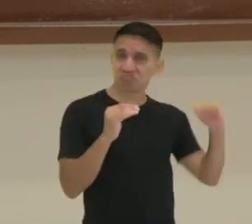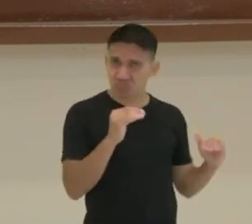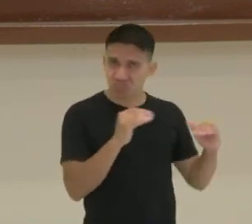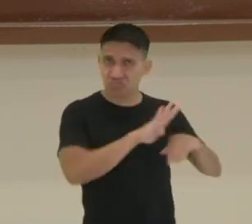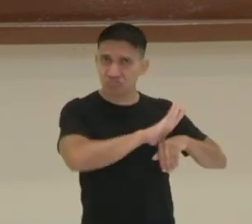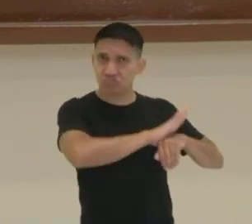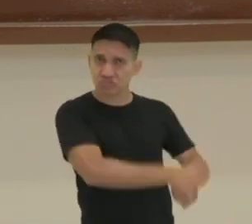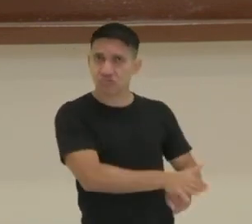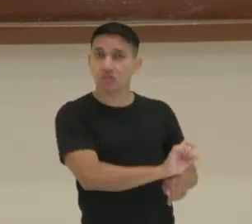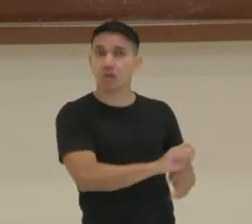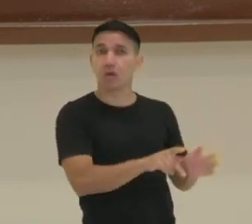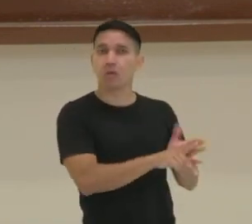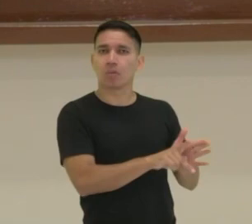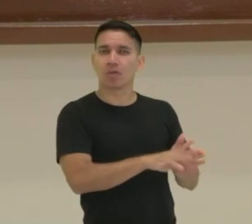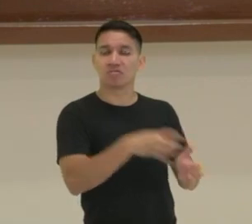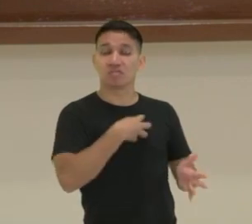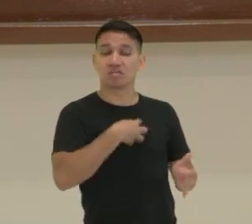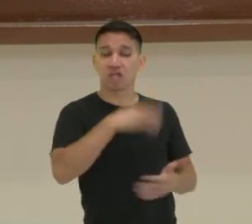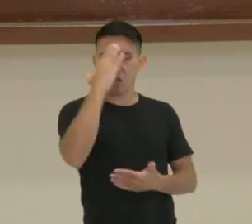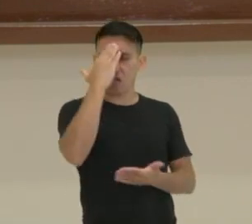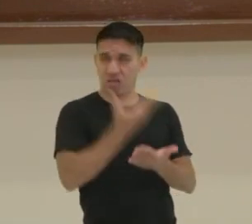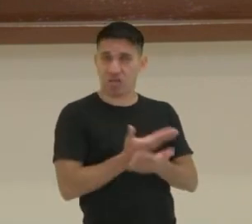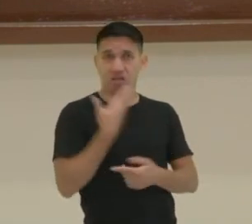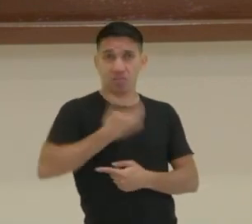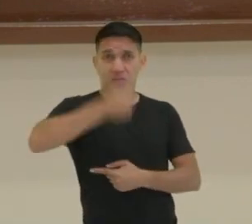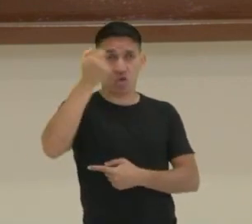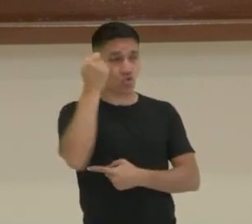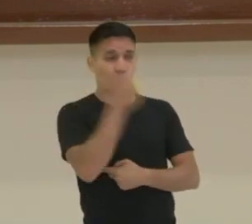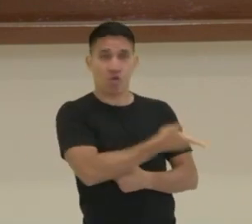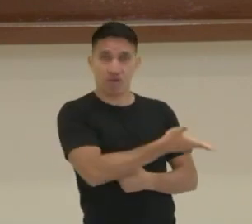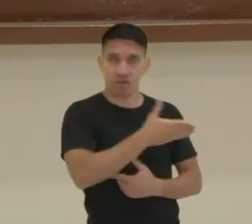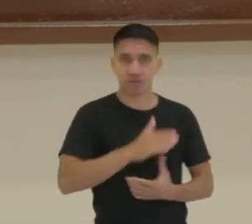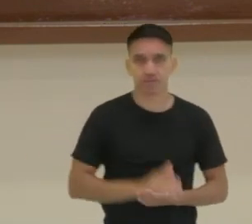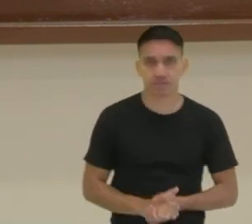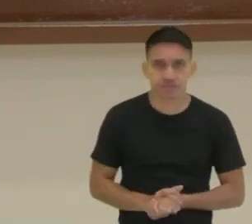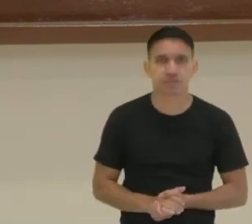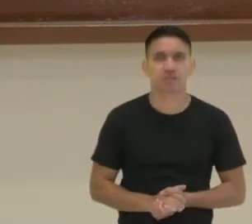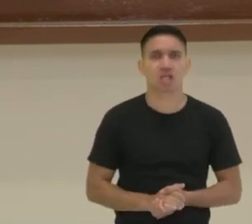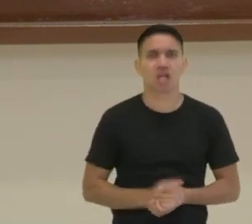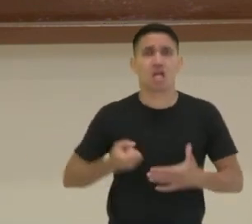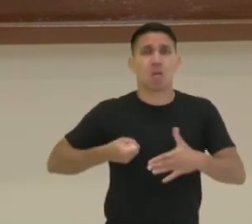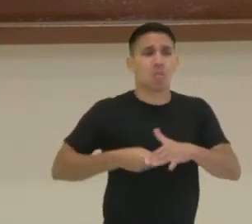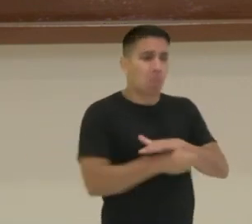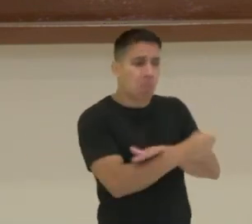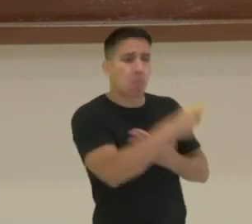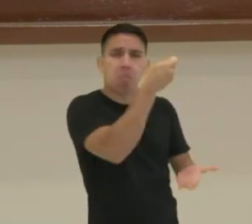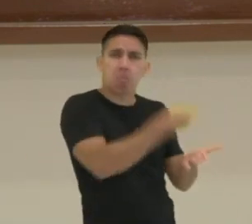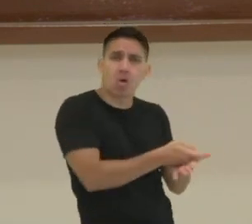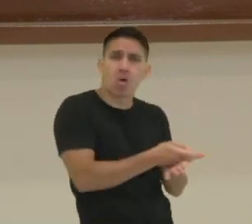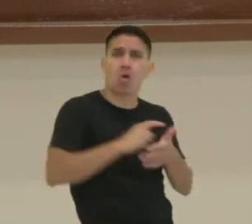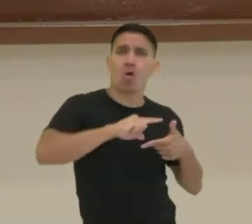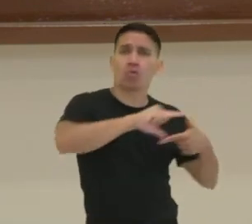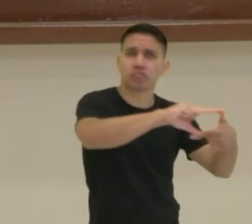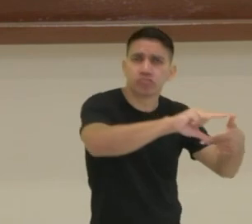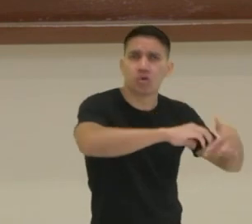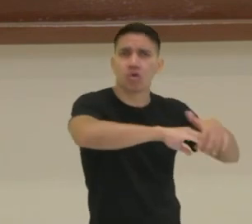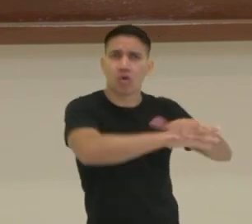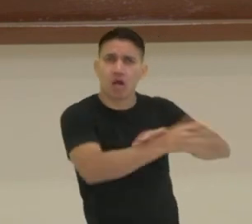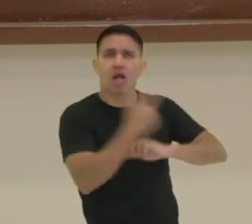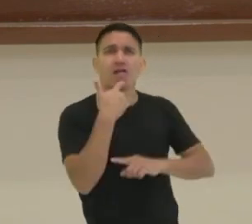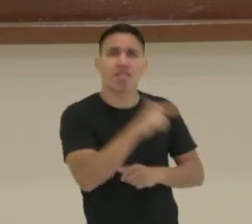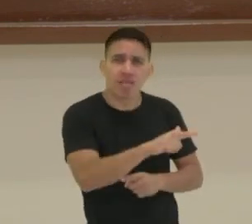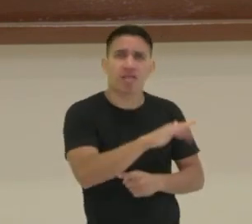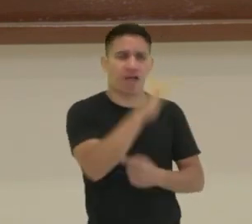o etnocentrismo e impondo, né, os seus costumes, a sua língua, a